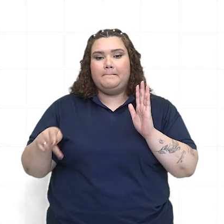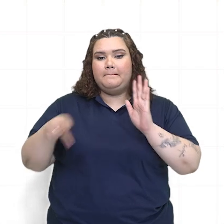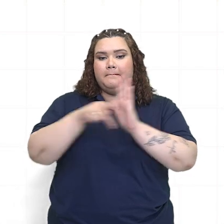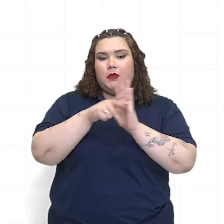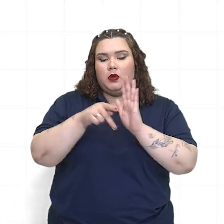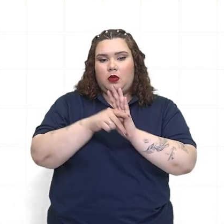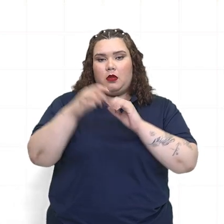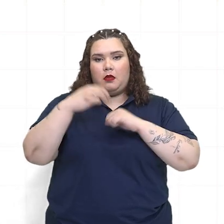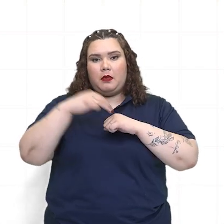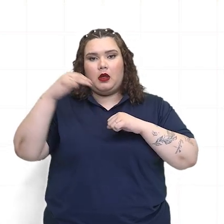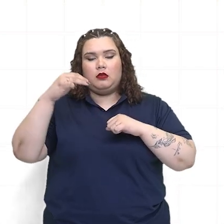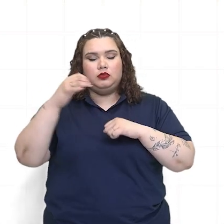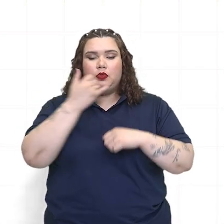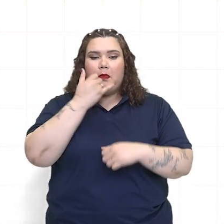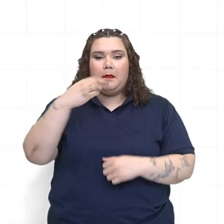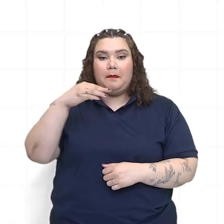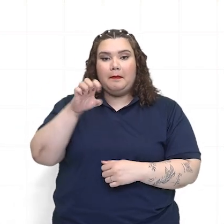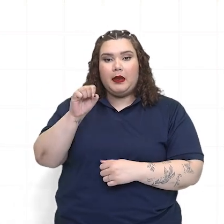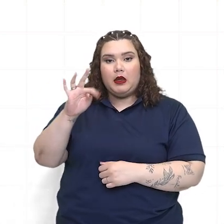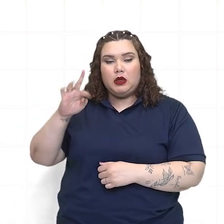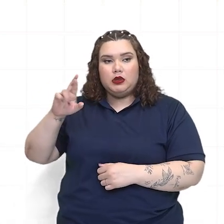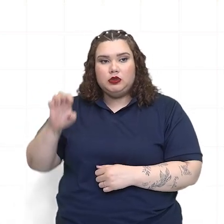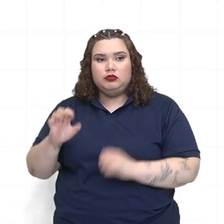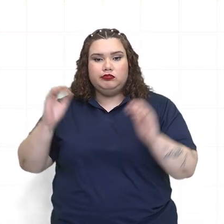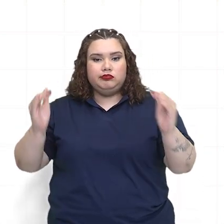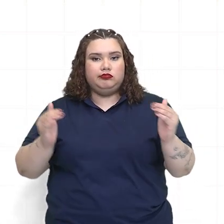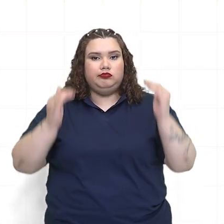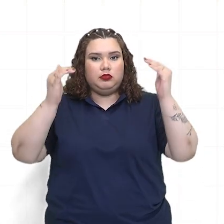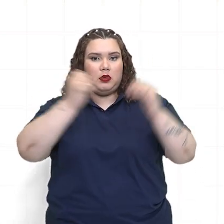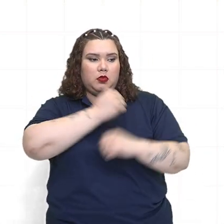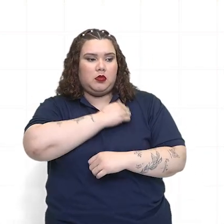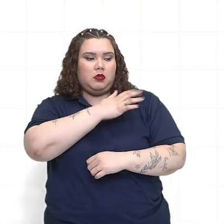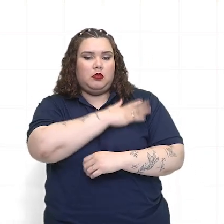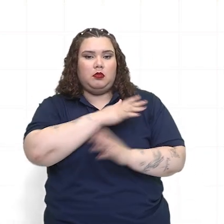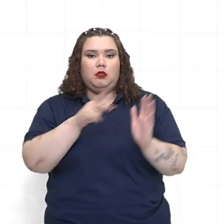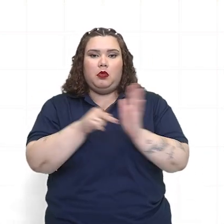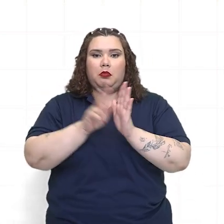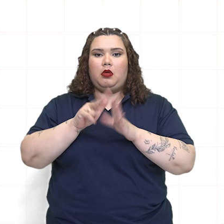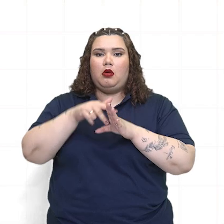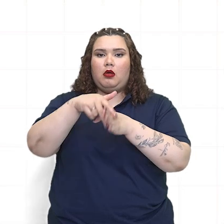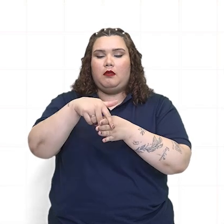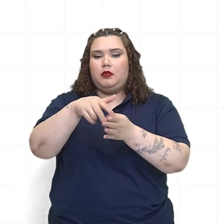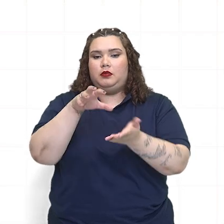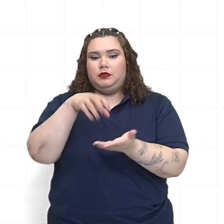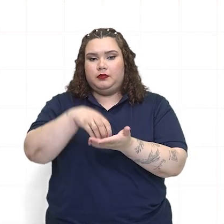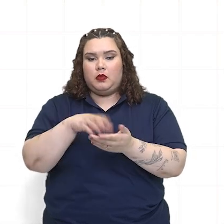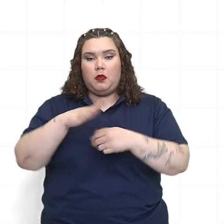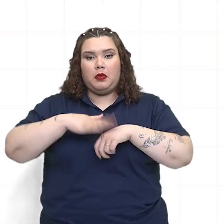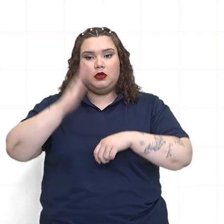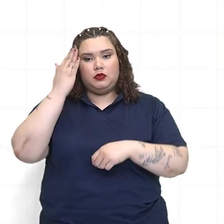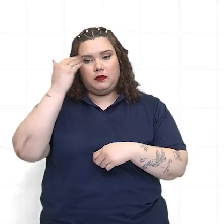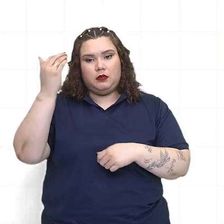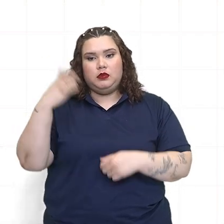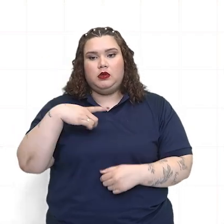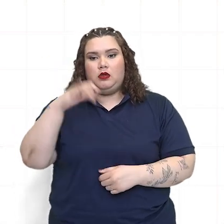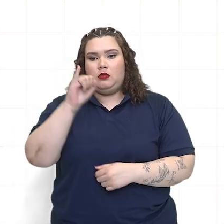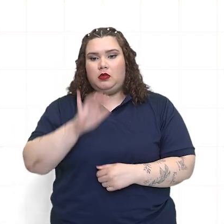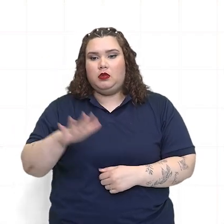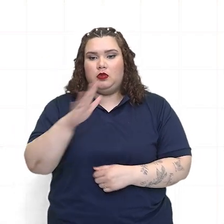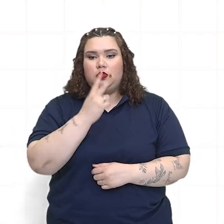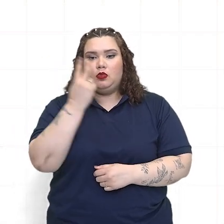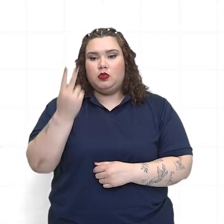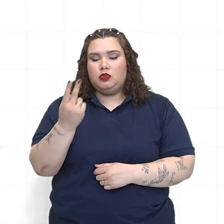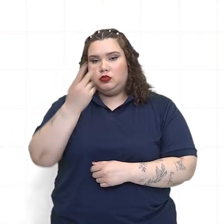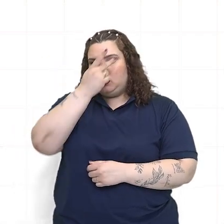pertenciam a mestres, autodignatários, comandantes ou cavaleiros da ordem. O mais famoso selo templário tinha a imagem de